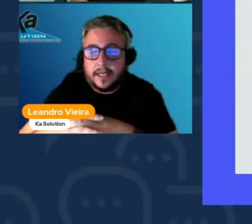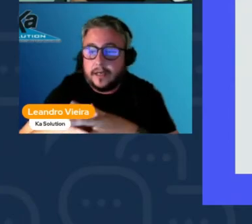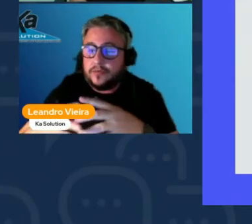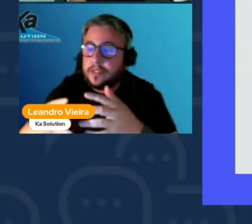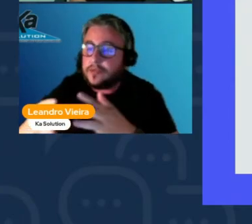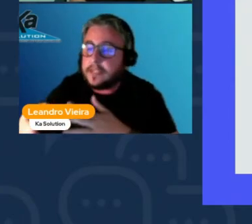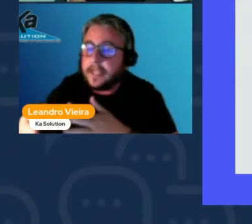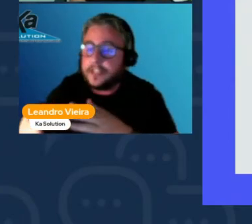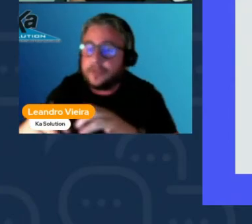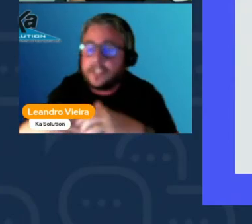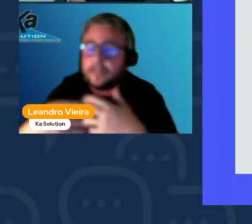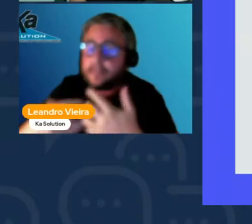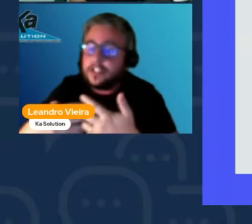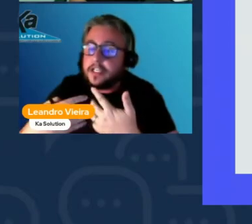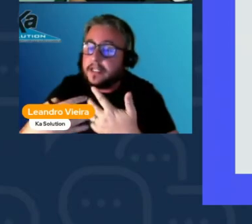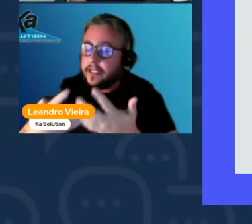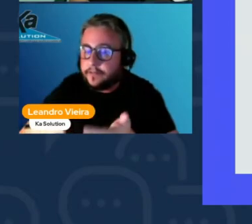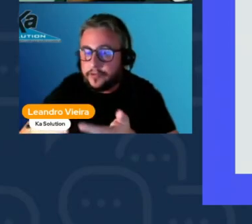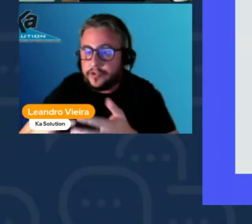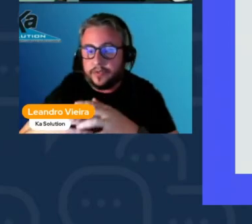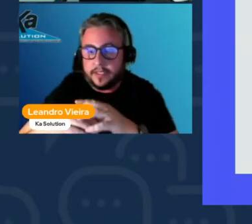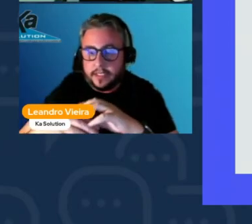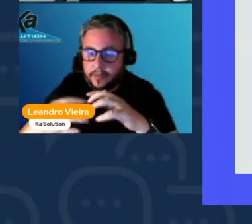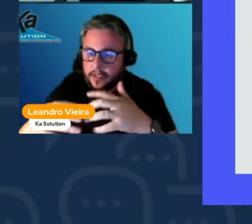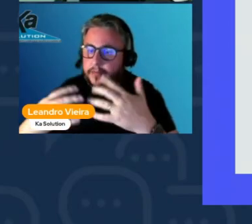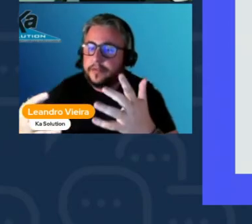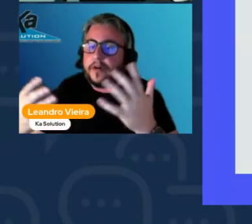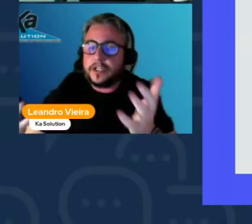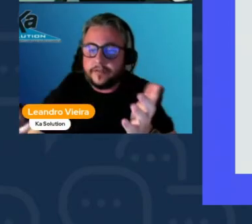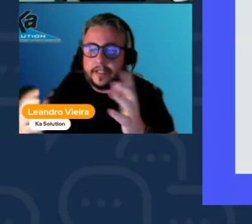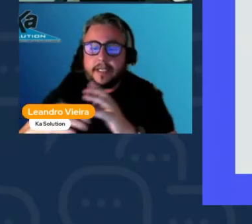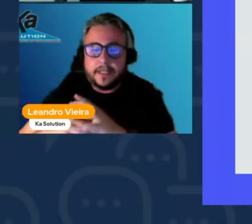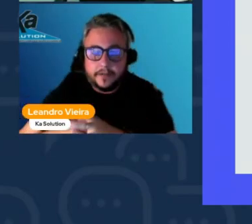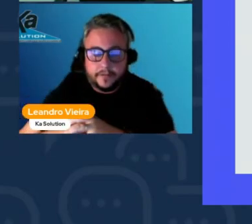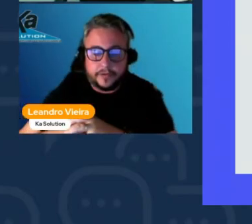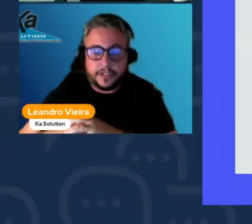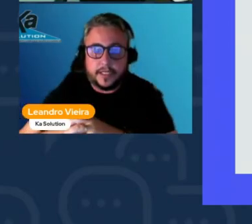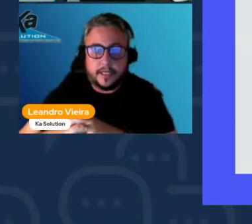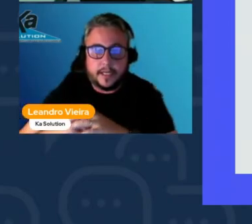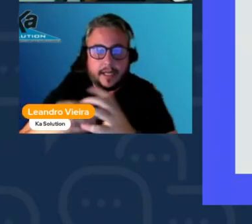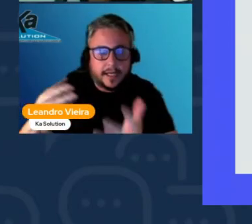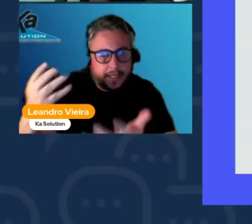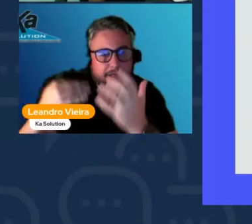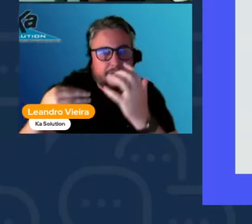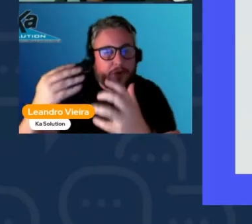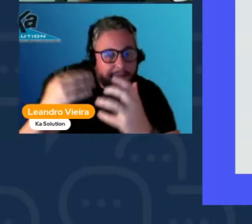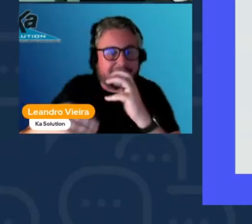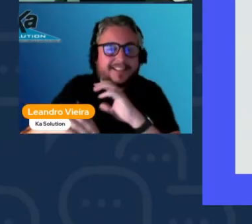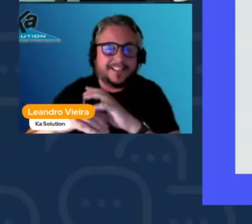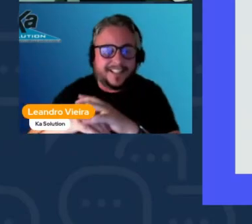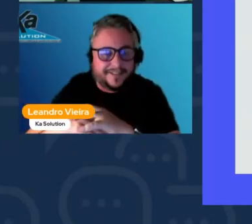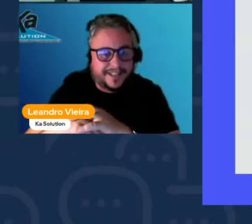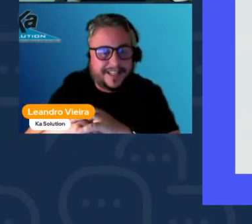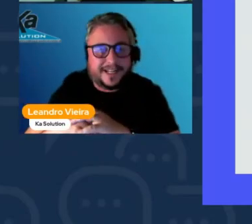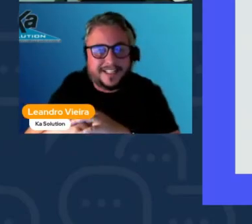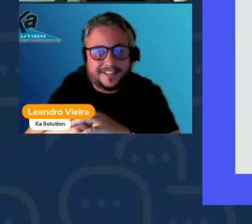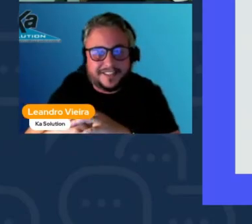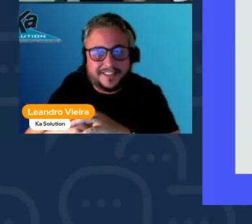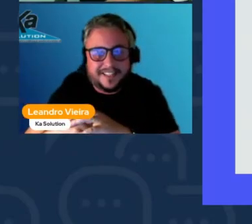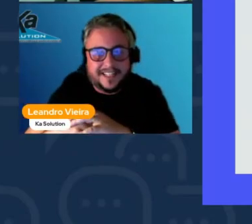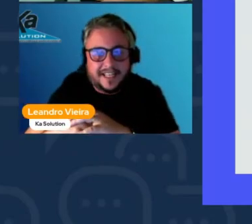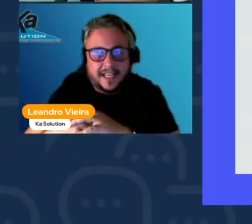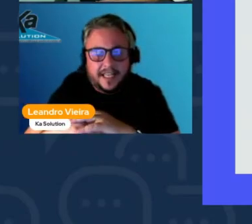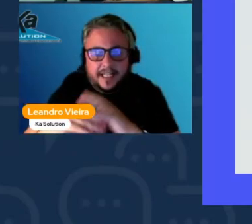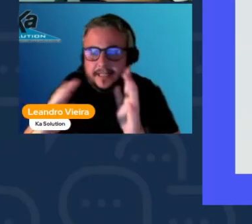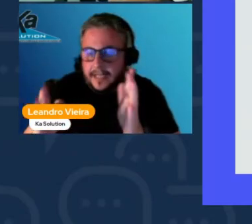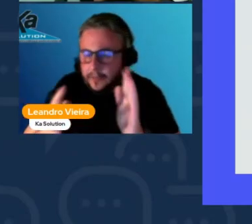tinha lá o seu site onde ela vendia livros, por exemplo. Era muito forte em vender livros, né? A galera um pouco mais antiga aí vai lembrar